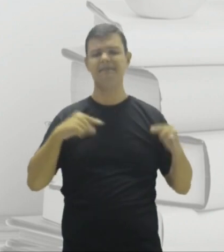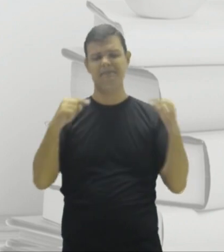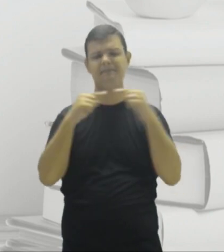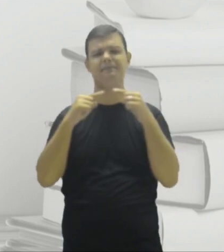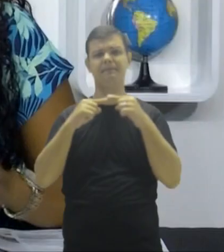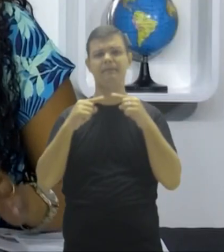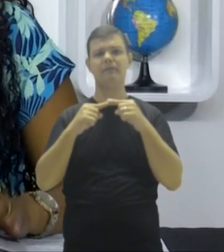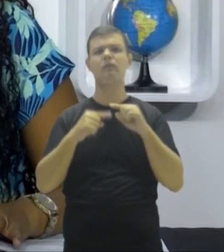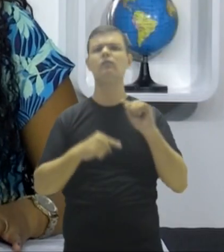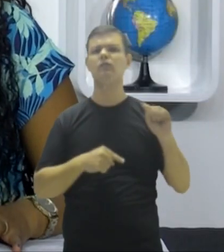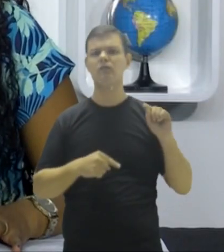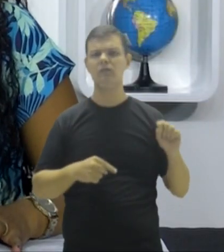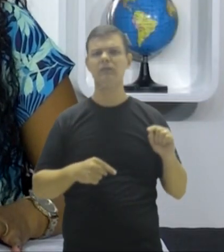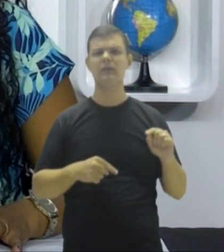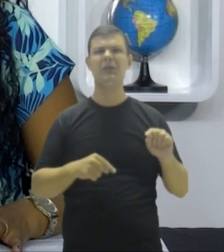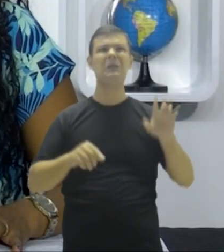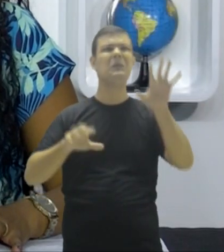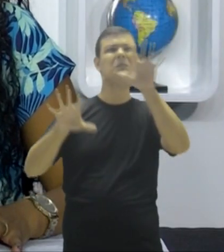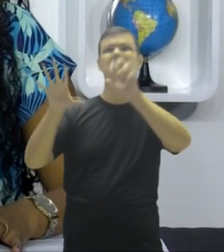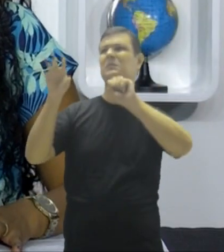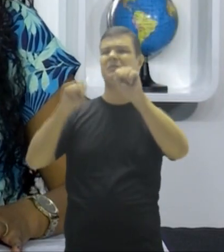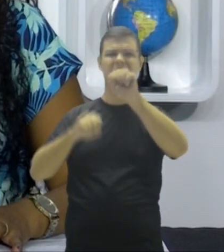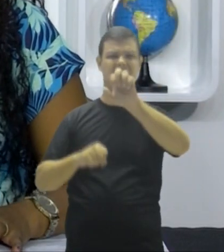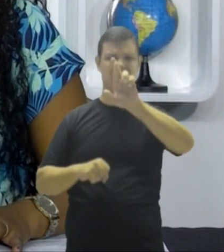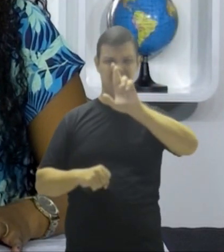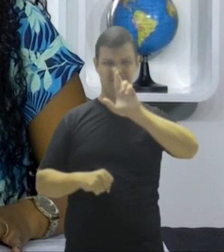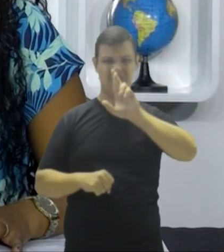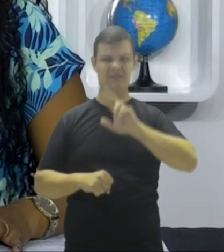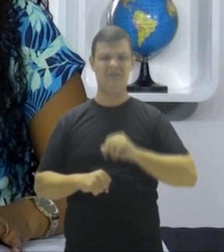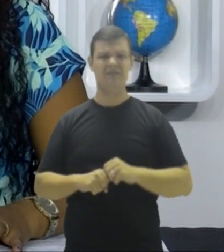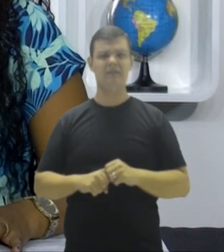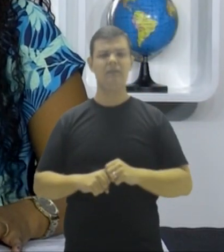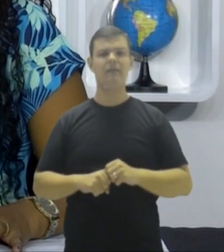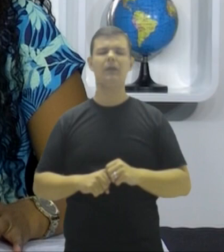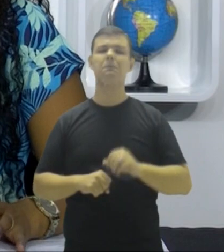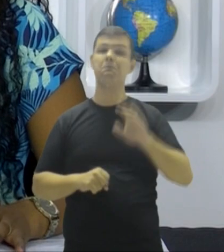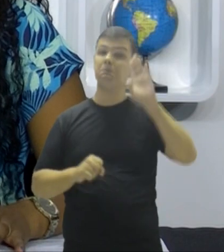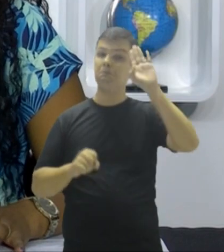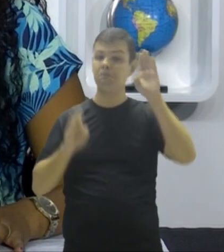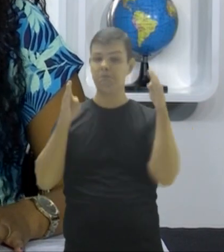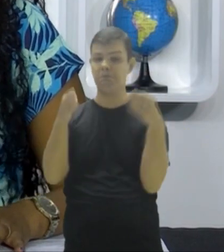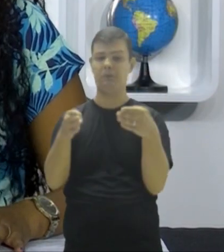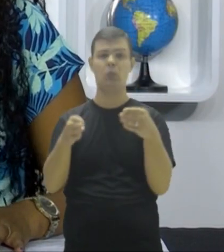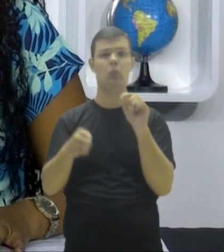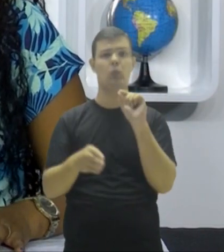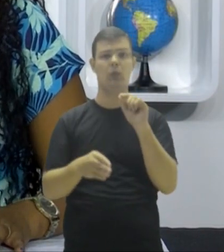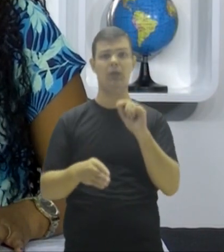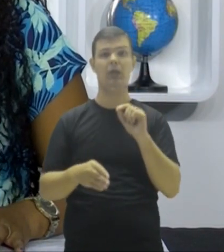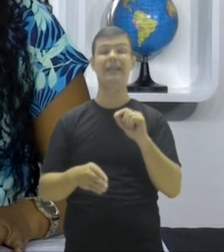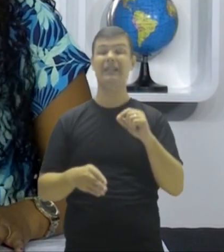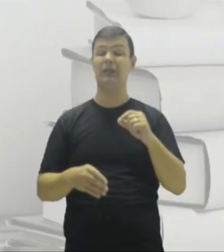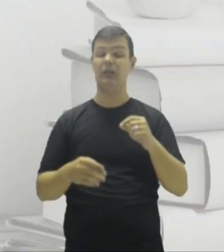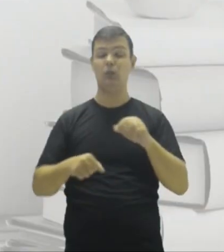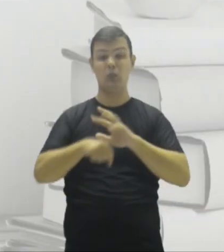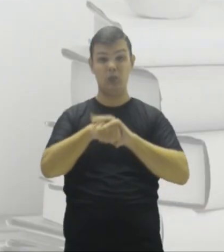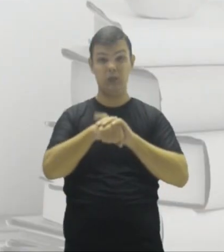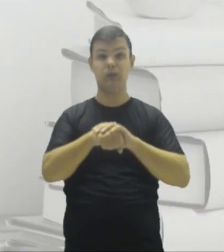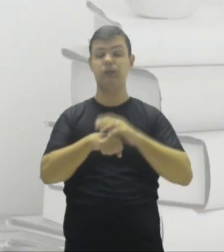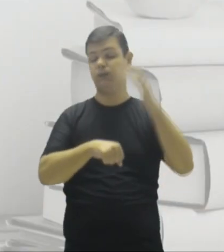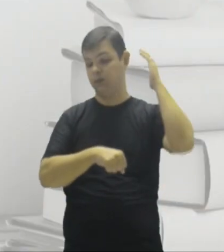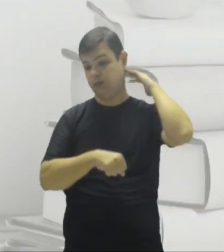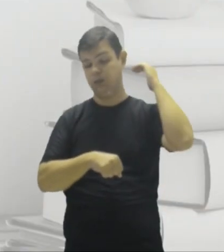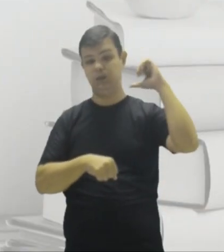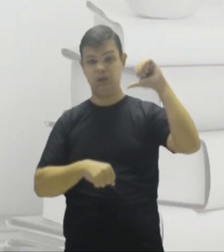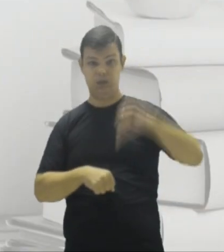bastante, né? Com relação a essa poluição do ar. Vou falar especificamente de duas doenças crônicas. Vamos